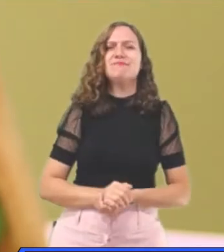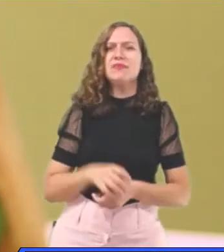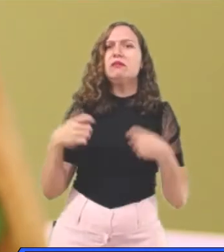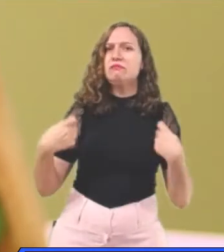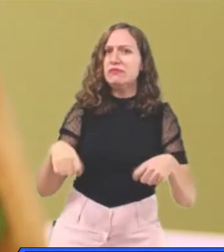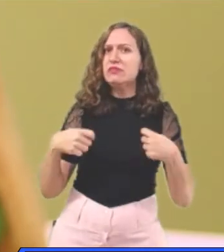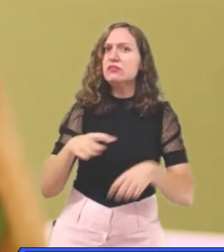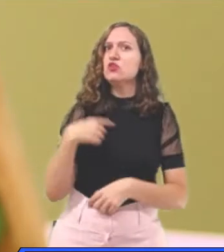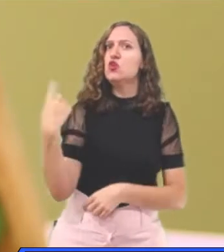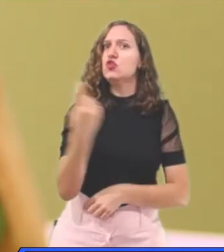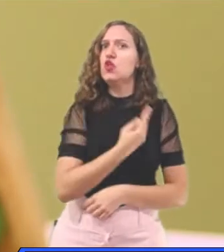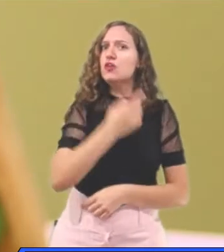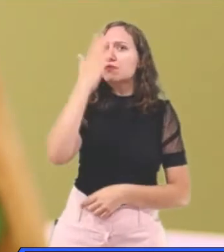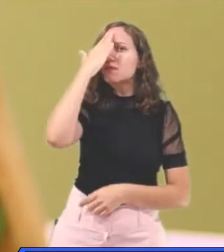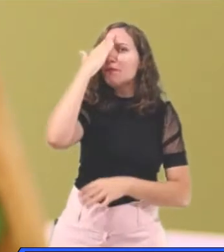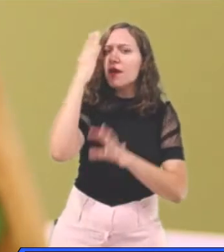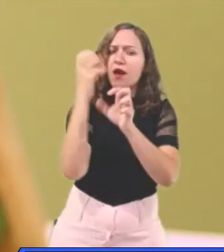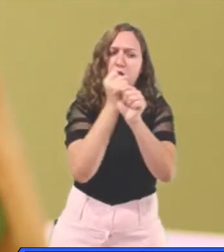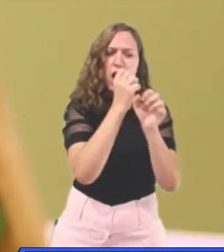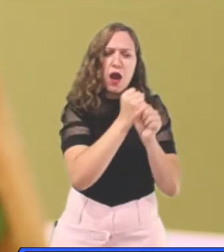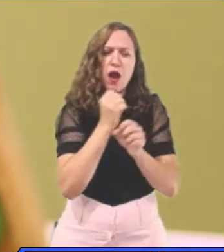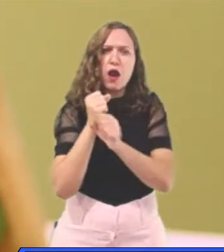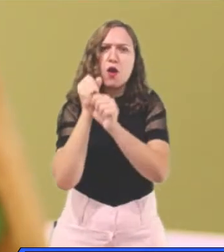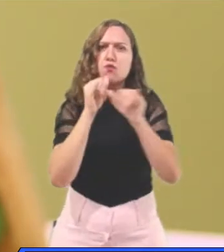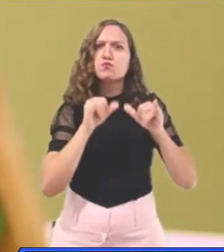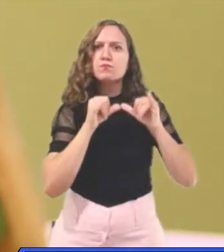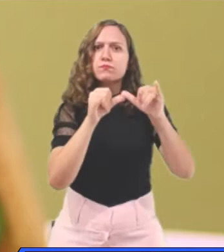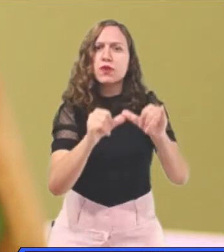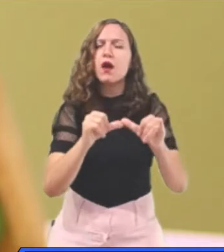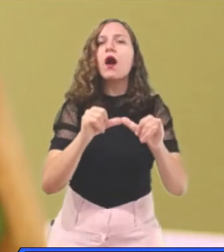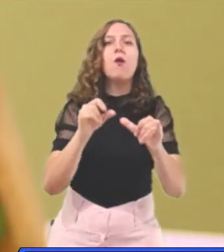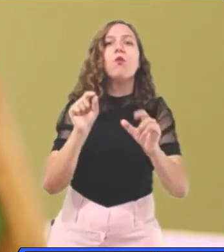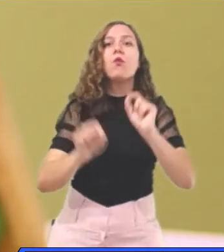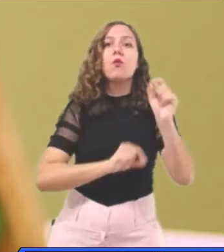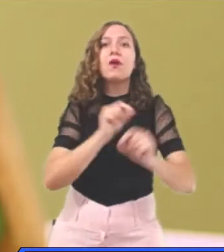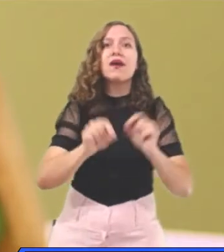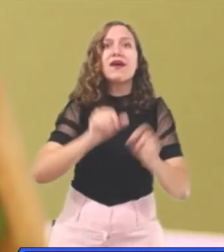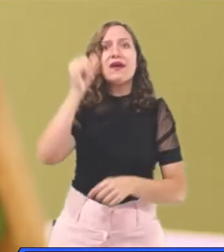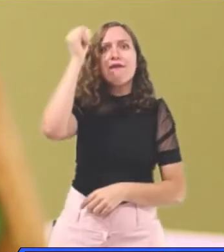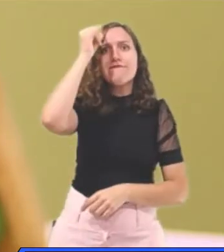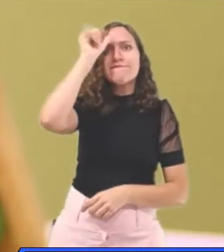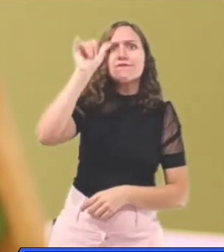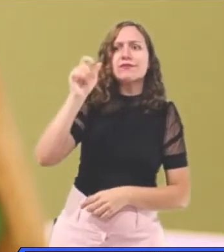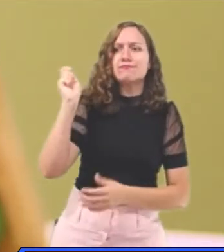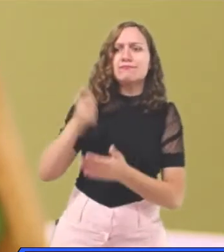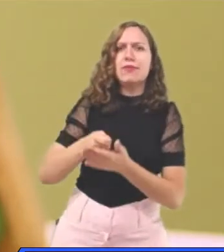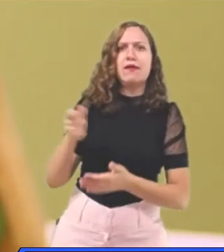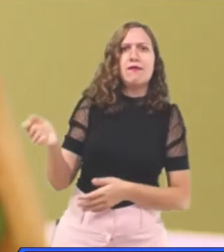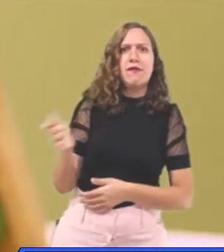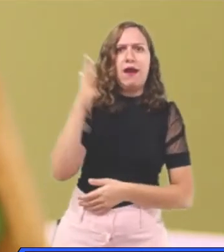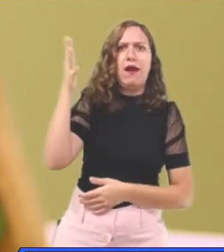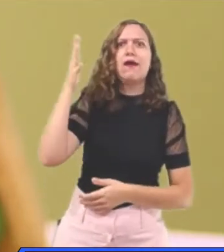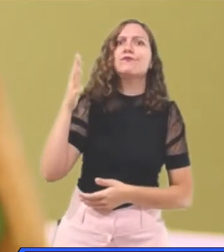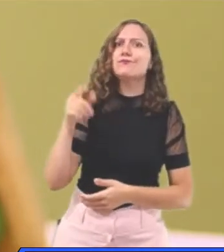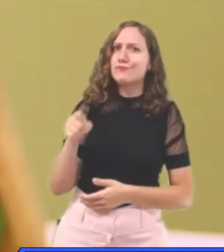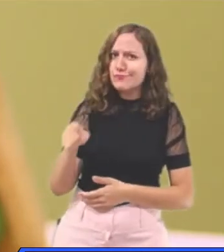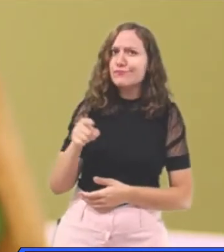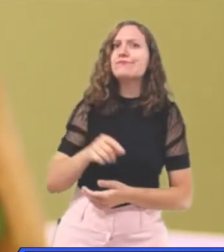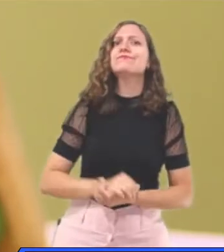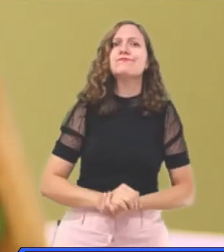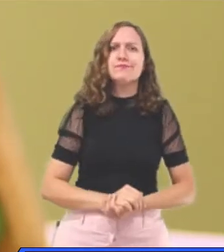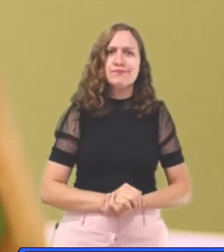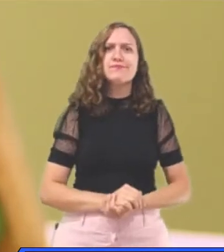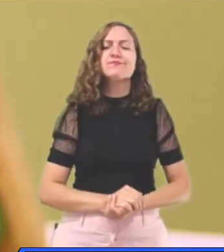gente aprender a fazer essas contas rápidas no supermercado para não, como dizia meu pai, levar gato por